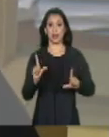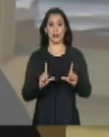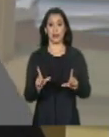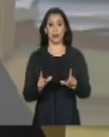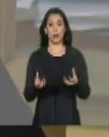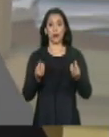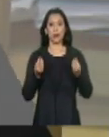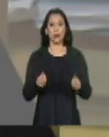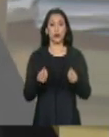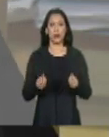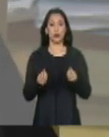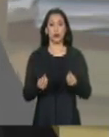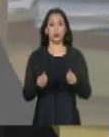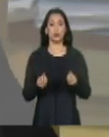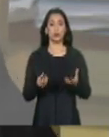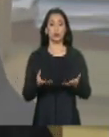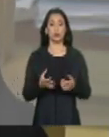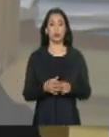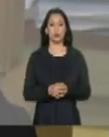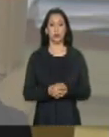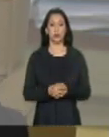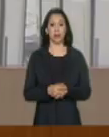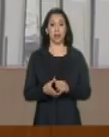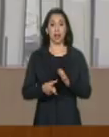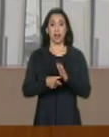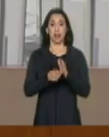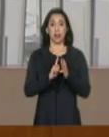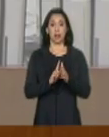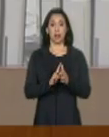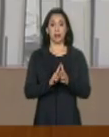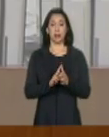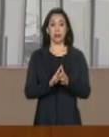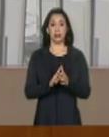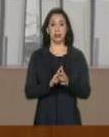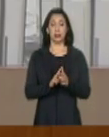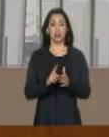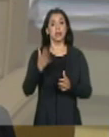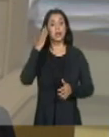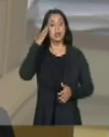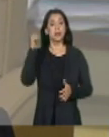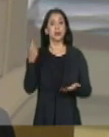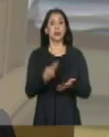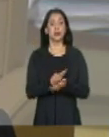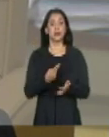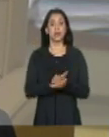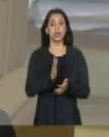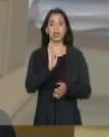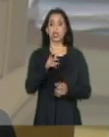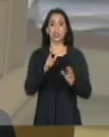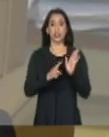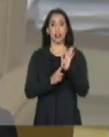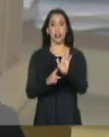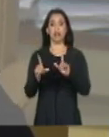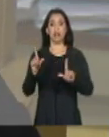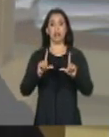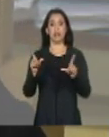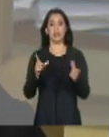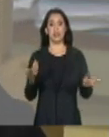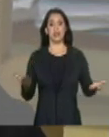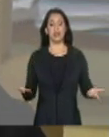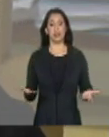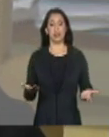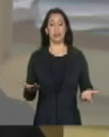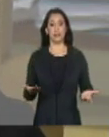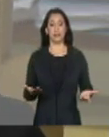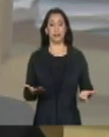um tipo de... Antes de chegar a ele, ele dizia. Antes de chegar a ele. E se inventou também um acordo, e por isso